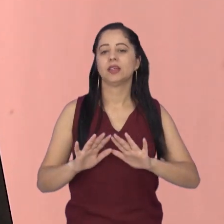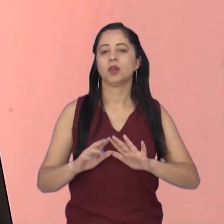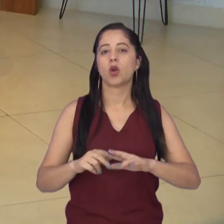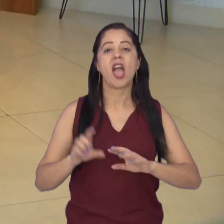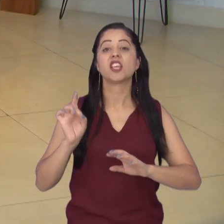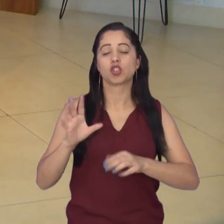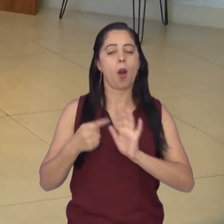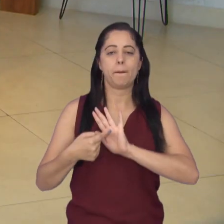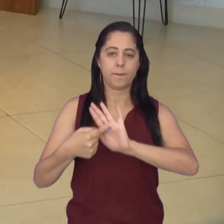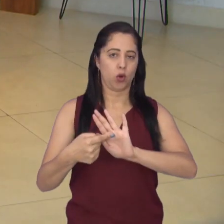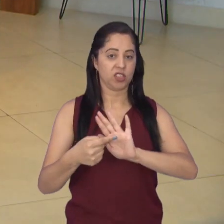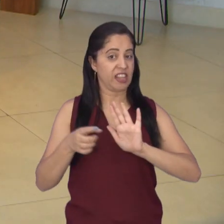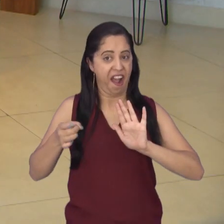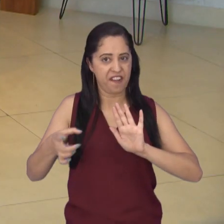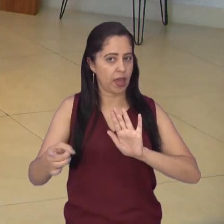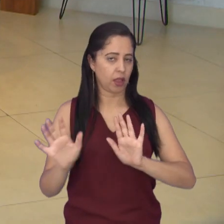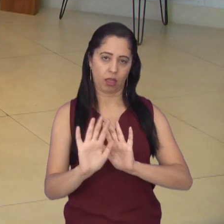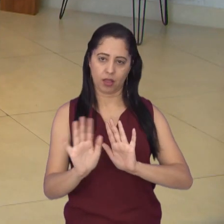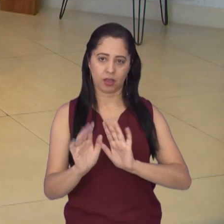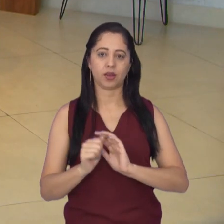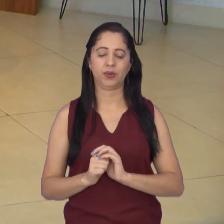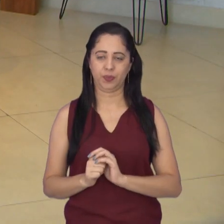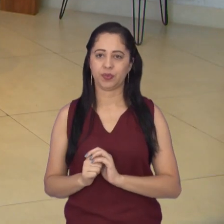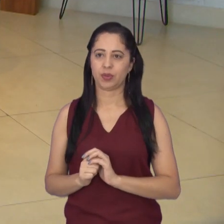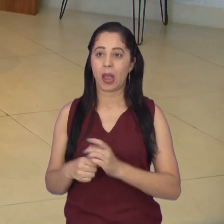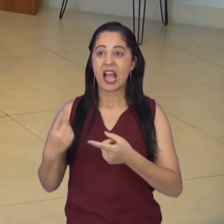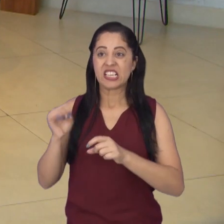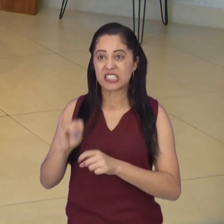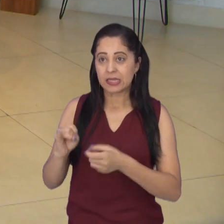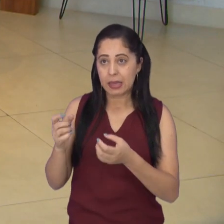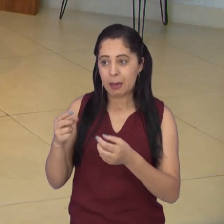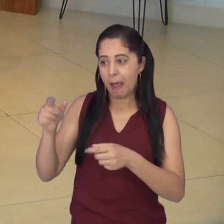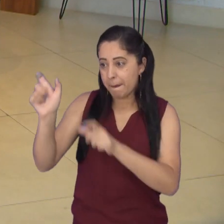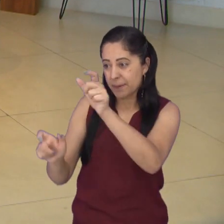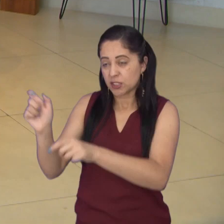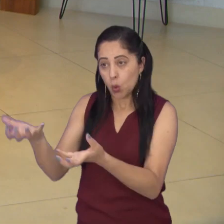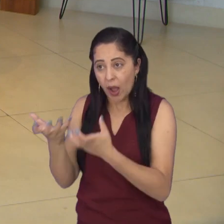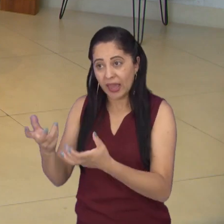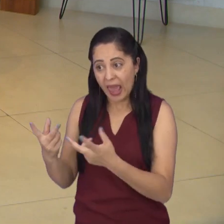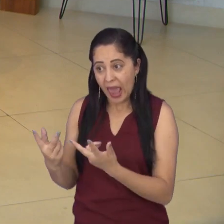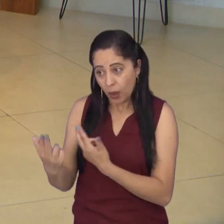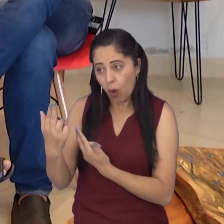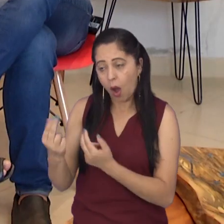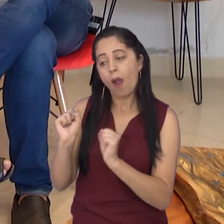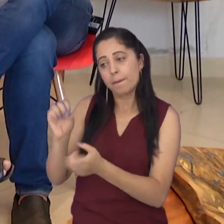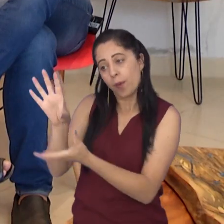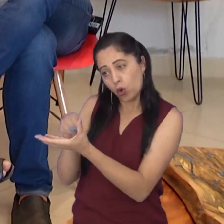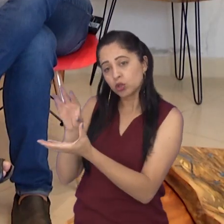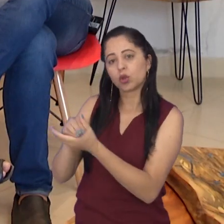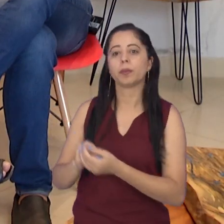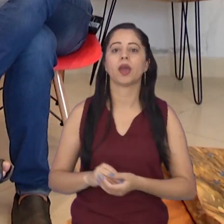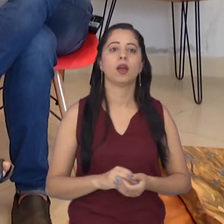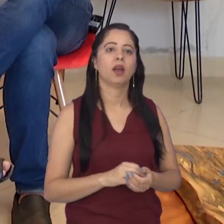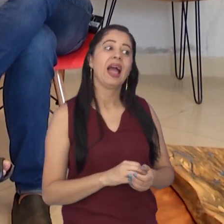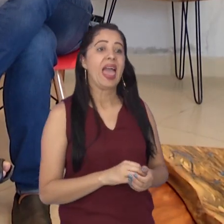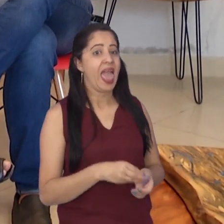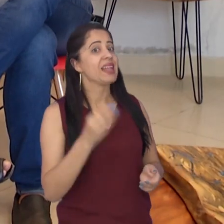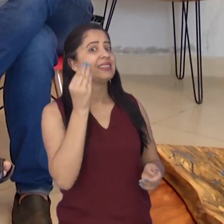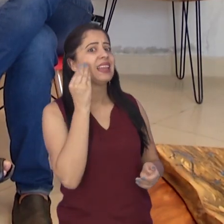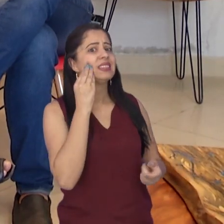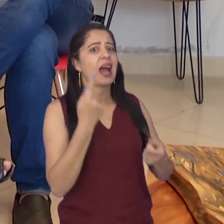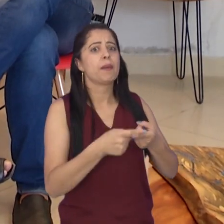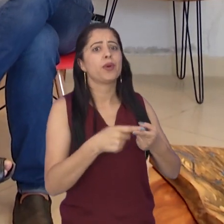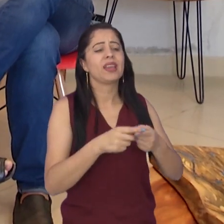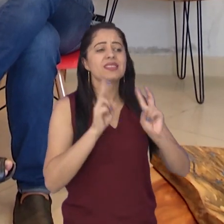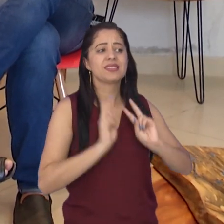de amostra, né? Então é peça feita sob encomenda somente. Até dá para tentar fazer uma réplica, porque uma peça nunca sai igual